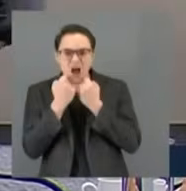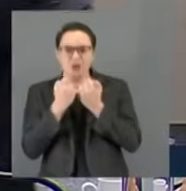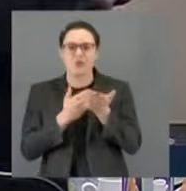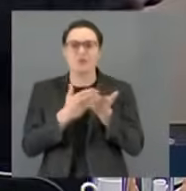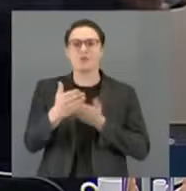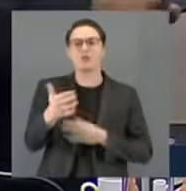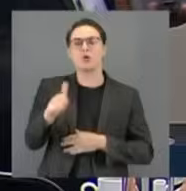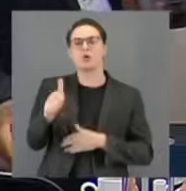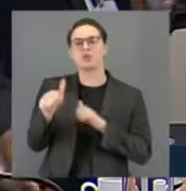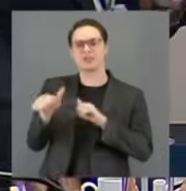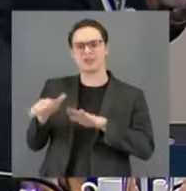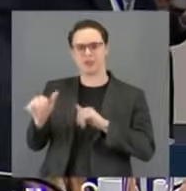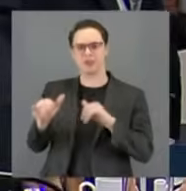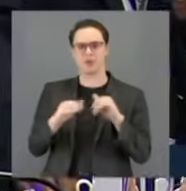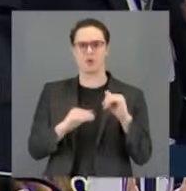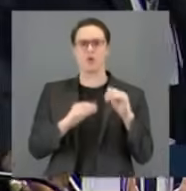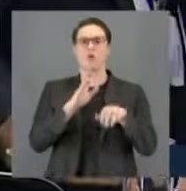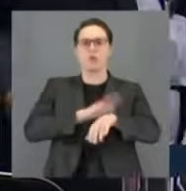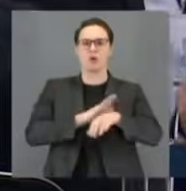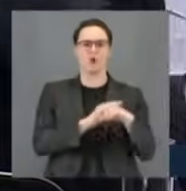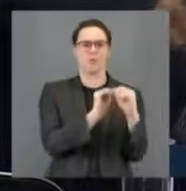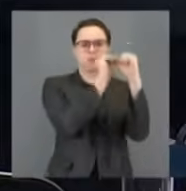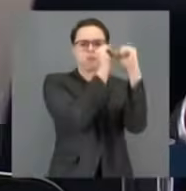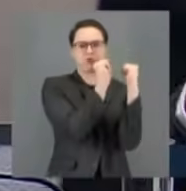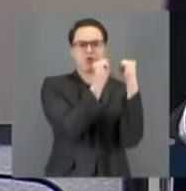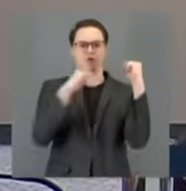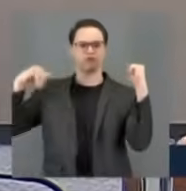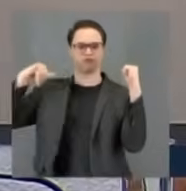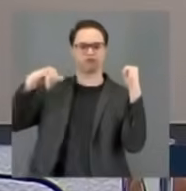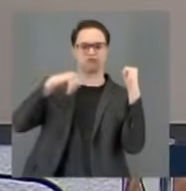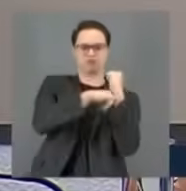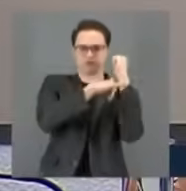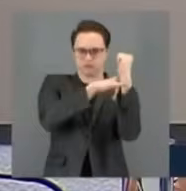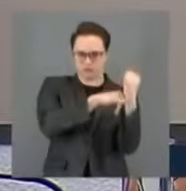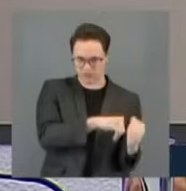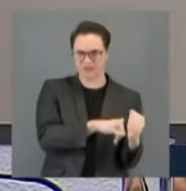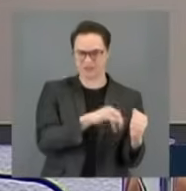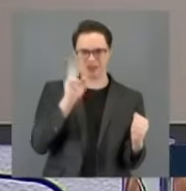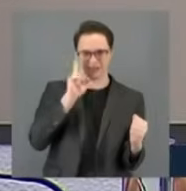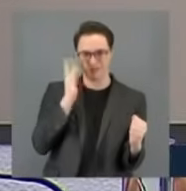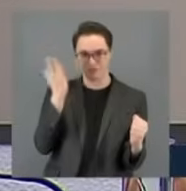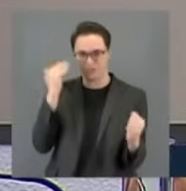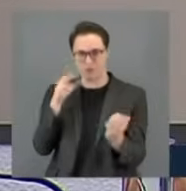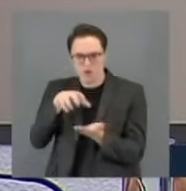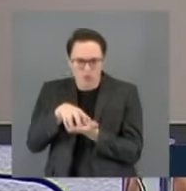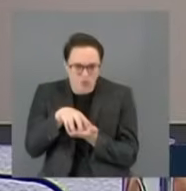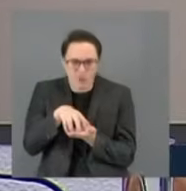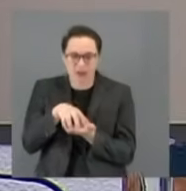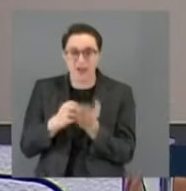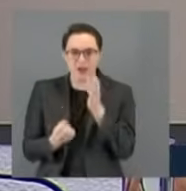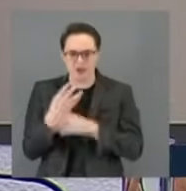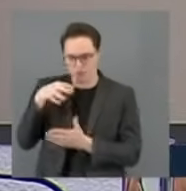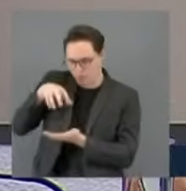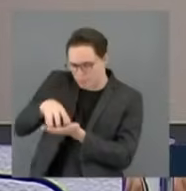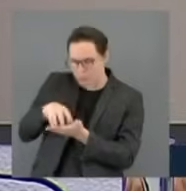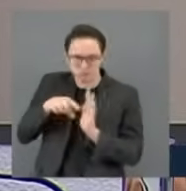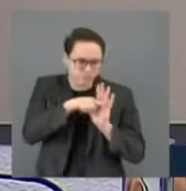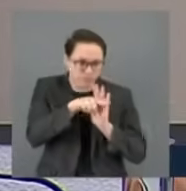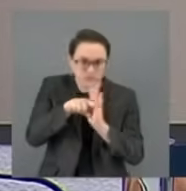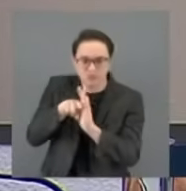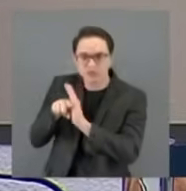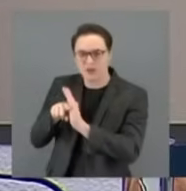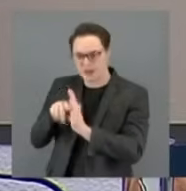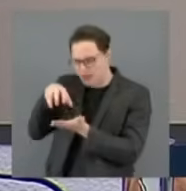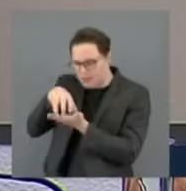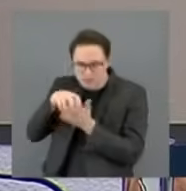Estados Unidos, nas Torres Gêmeas, voltou-se contra os cidadãos dos Estados Unidos em medidas de